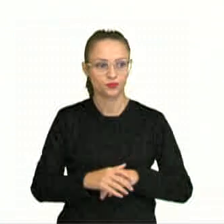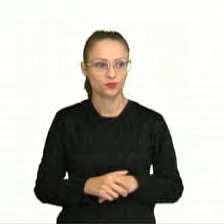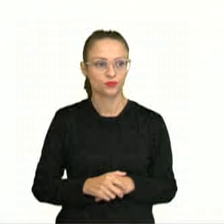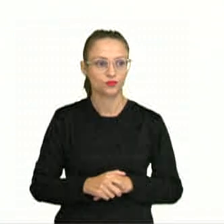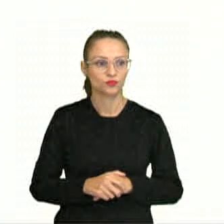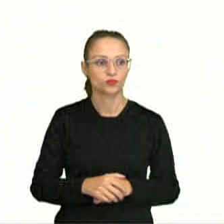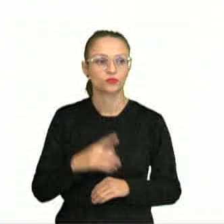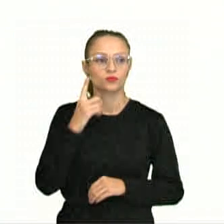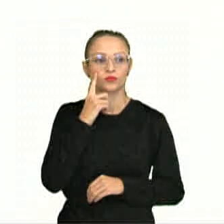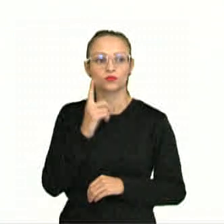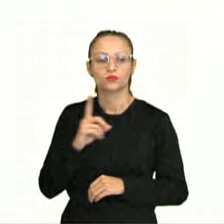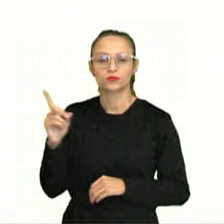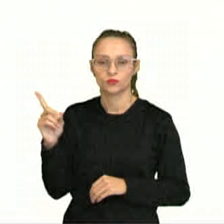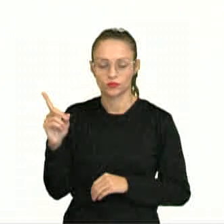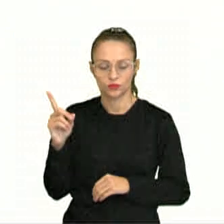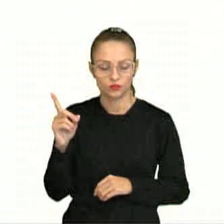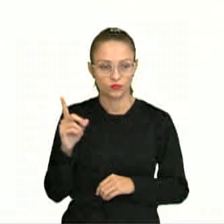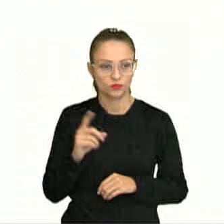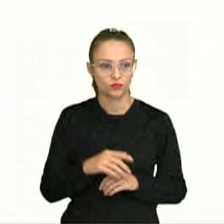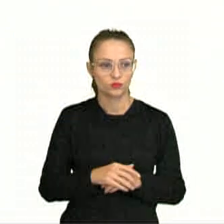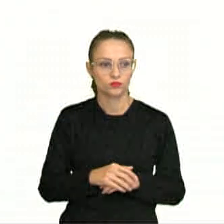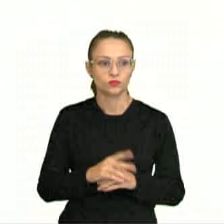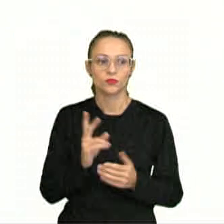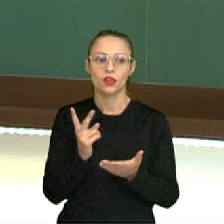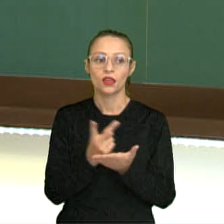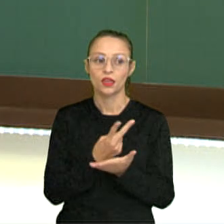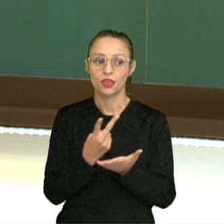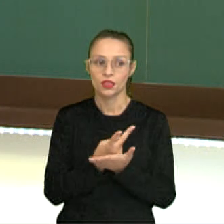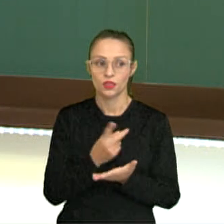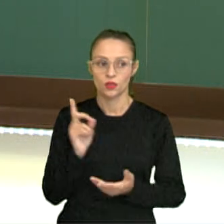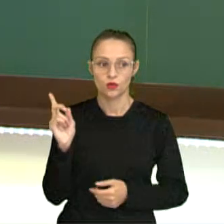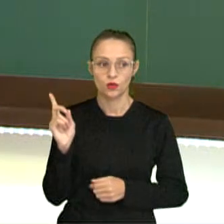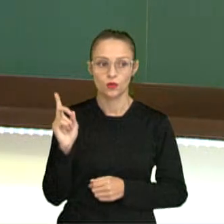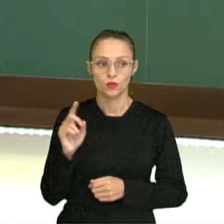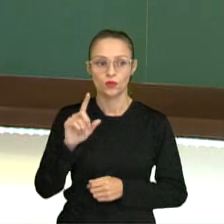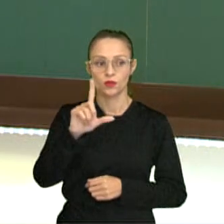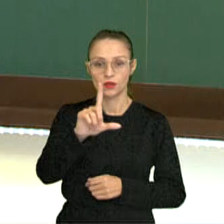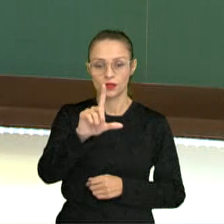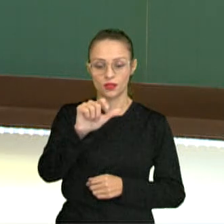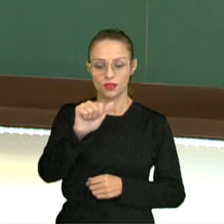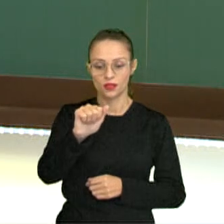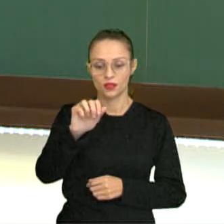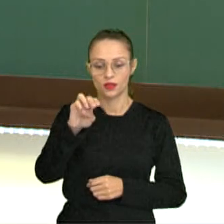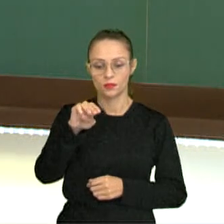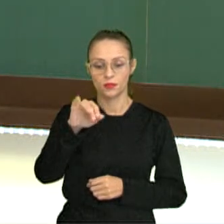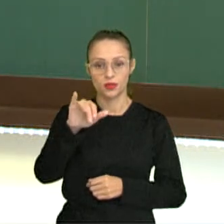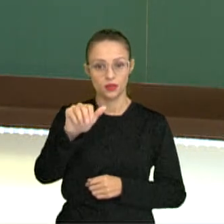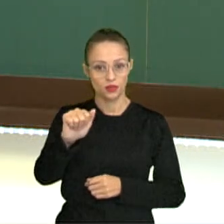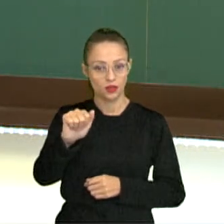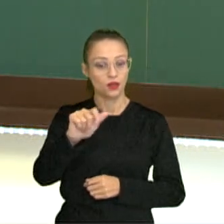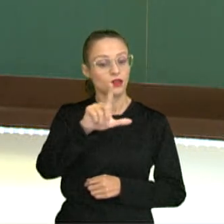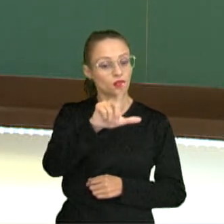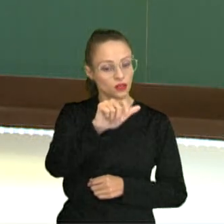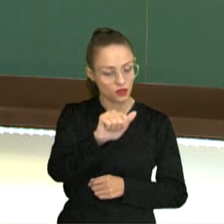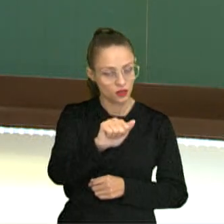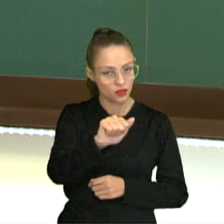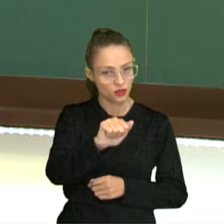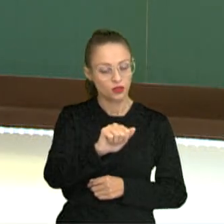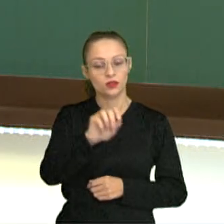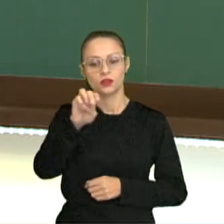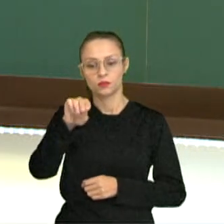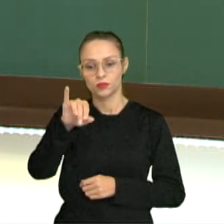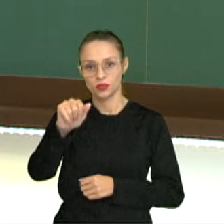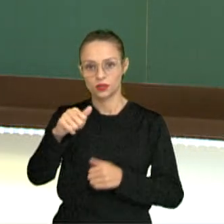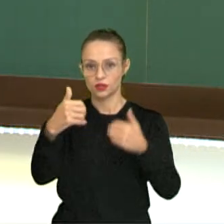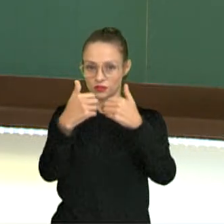chicos, observem aqui um erro de digitação. La mía. La mía é separado, é la e depois